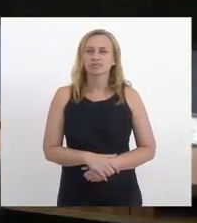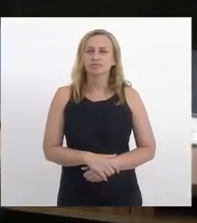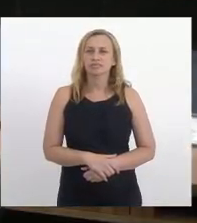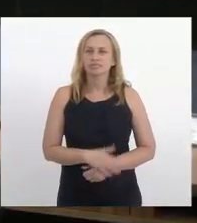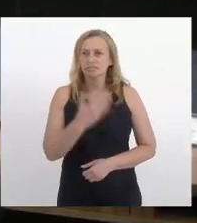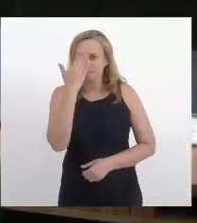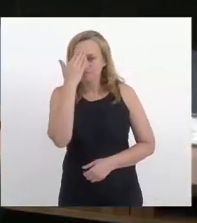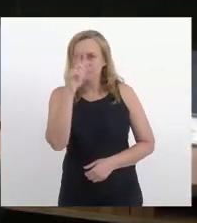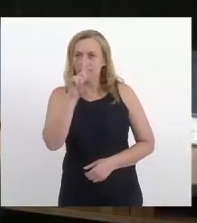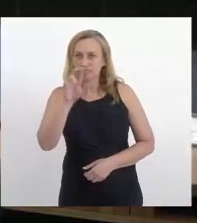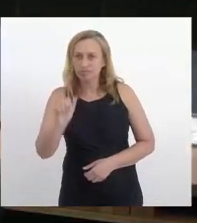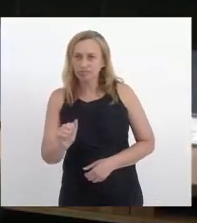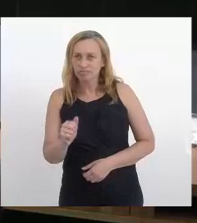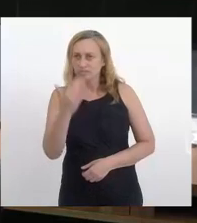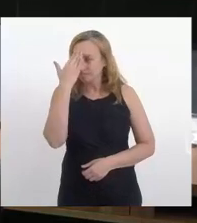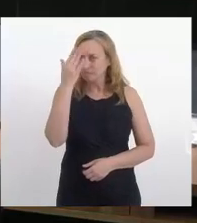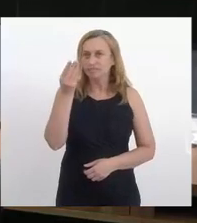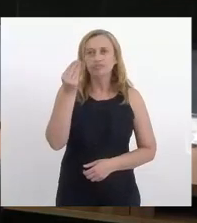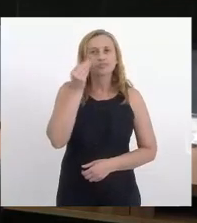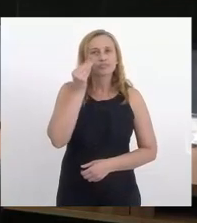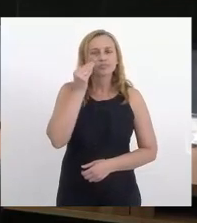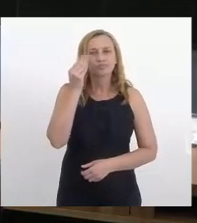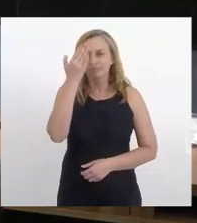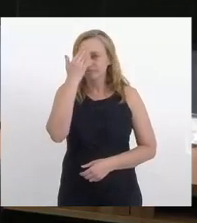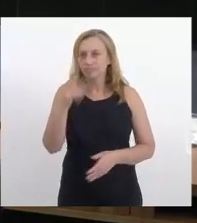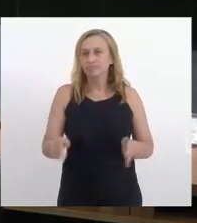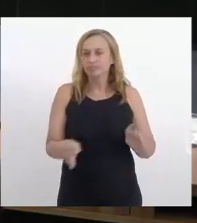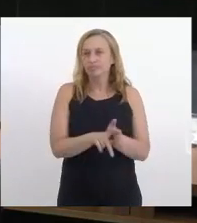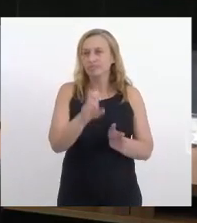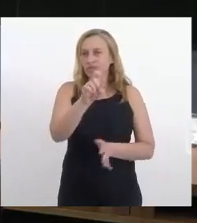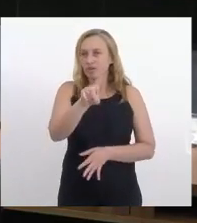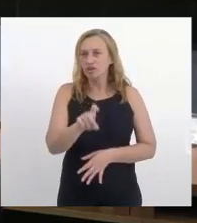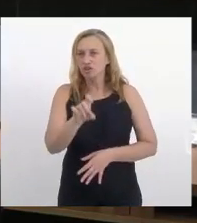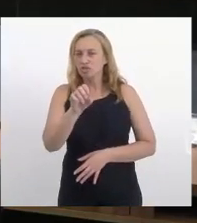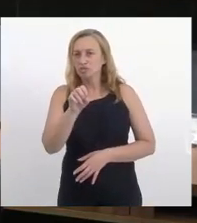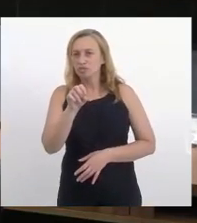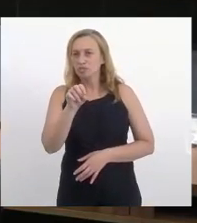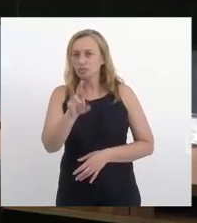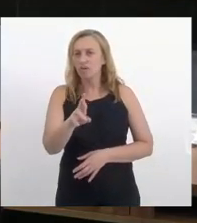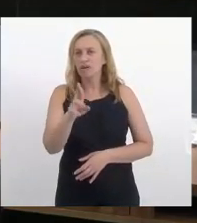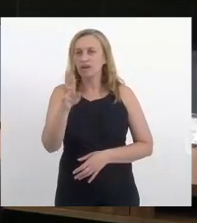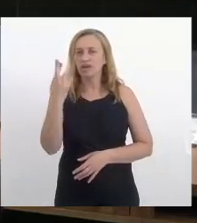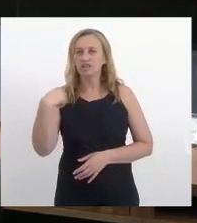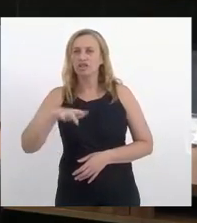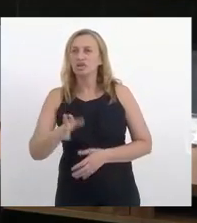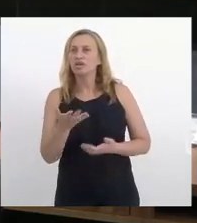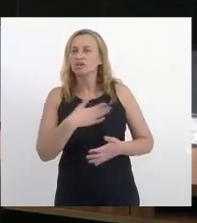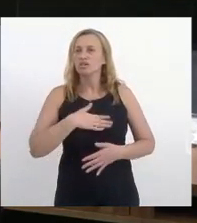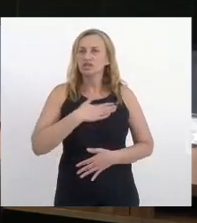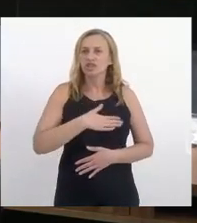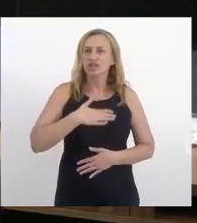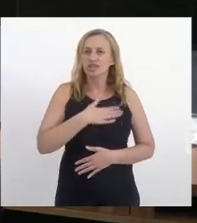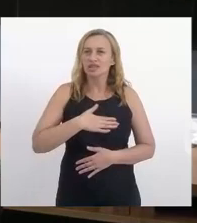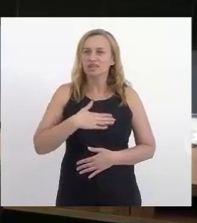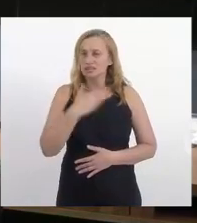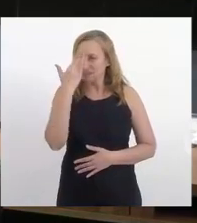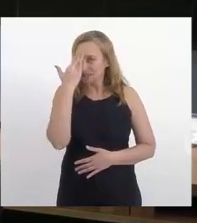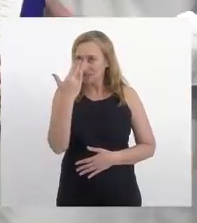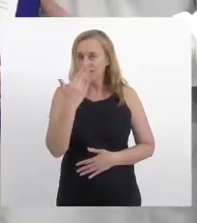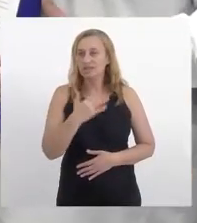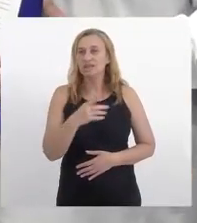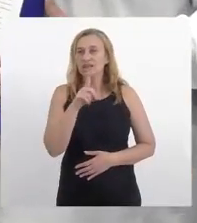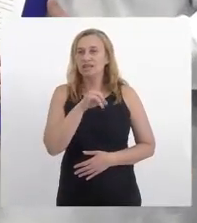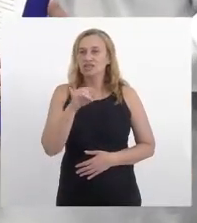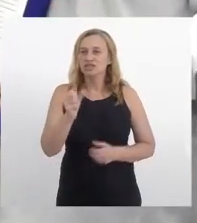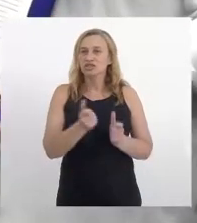Obrigado, Luzia. Obrigado por essa oportunidade. Obrigado por fazer parte da Expo Religião. Eu gostaria muito de honrar esse